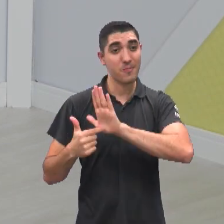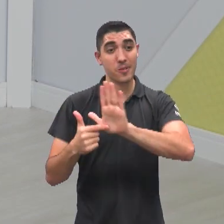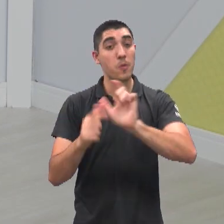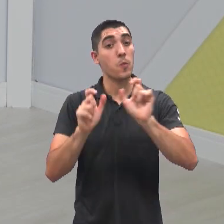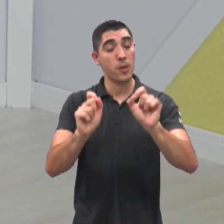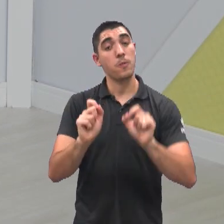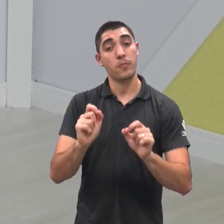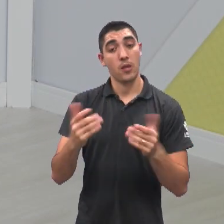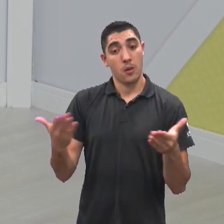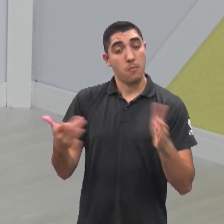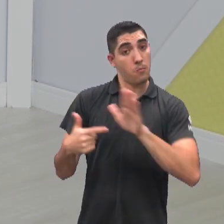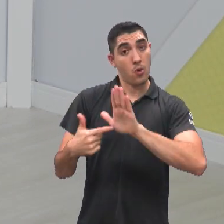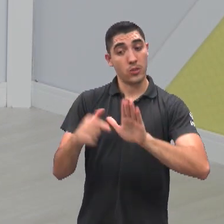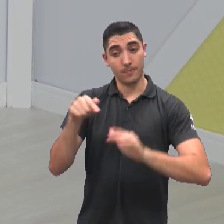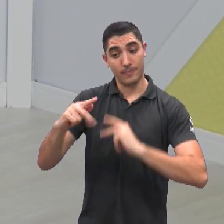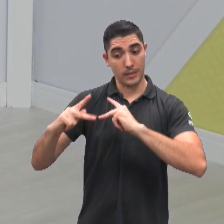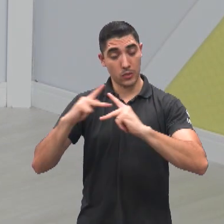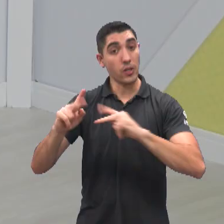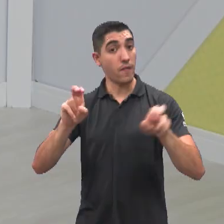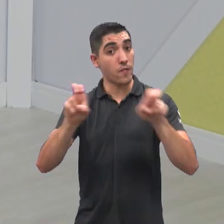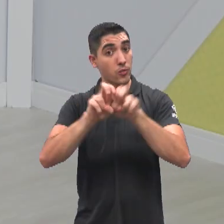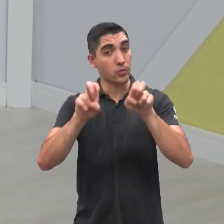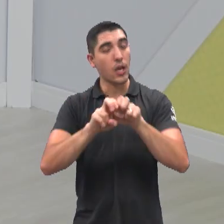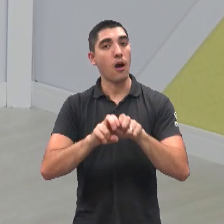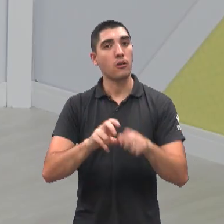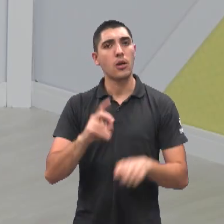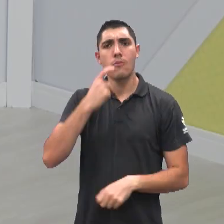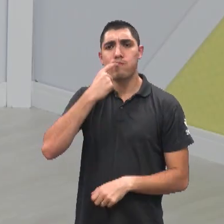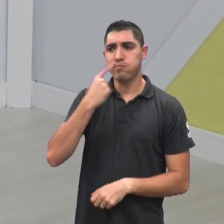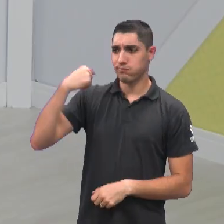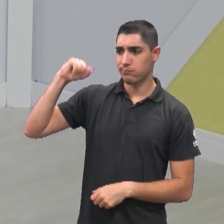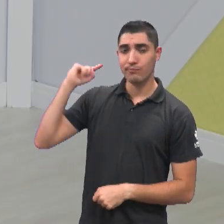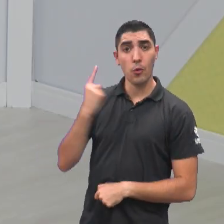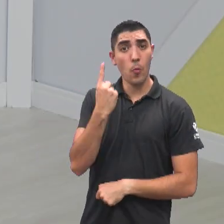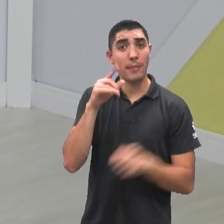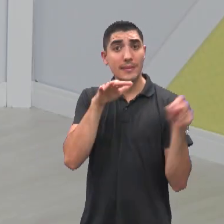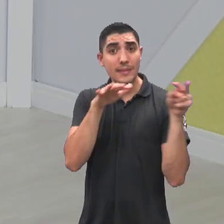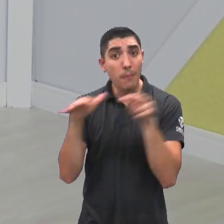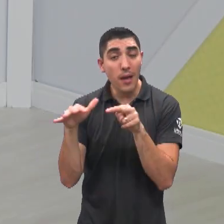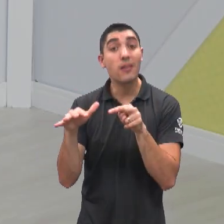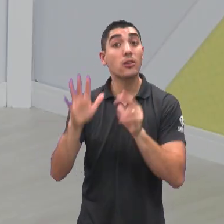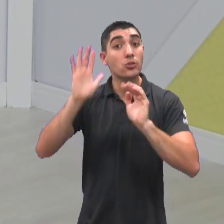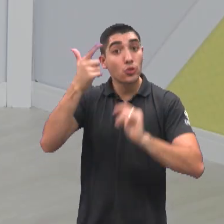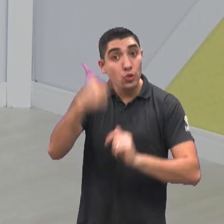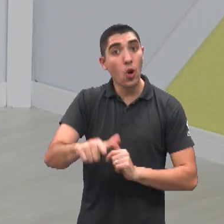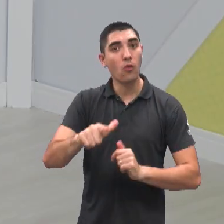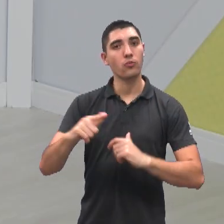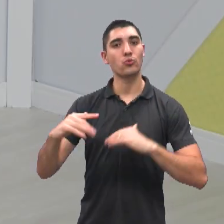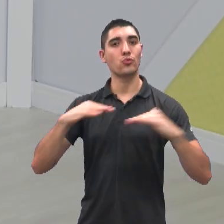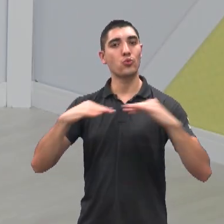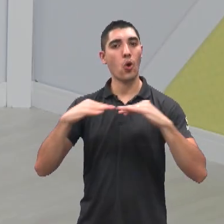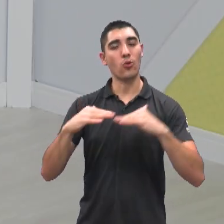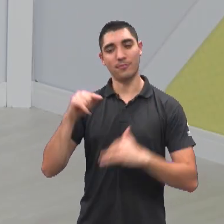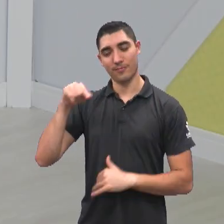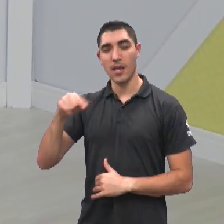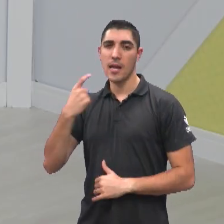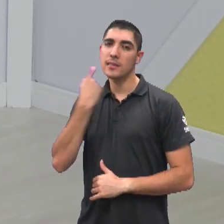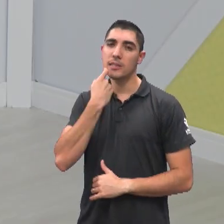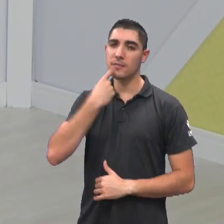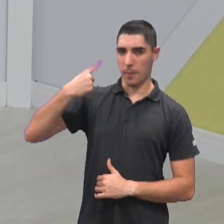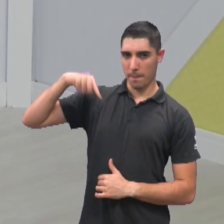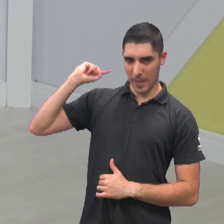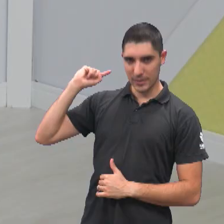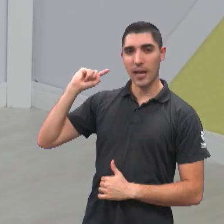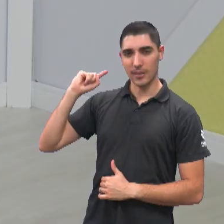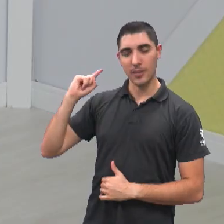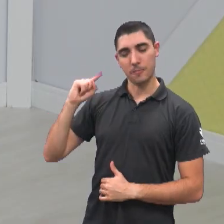de hoje de futsal. Em menos de uma semana, o São José enfrentou o Corinthians 2 vezes. Na primeira, sexta passada, você lembra, foi